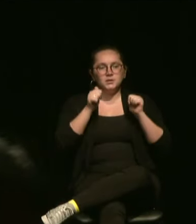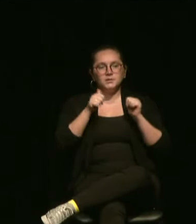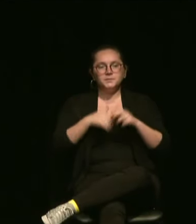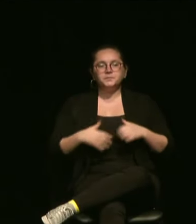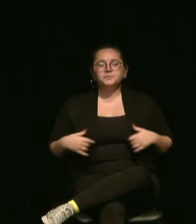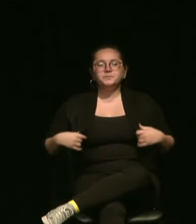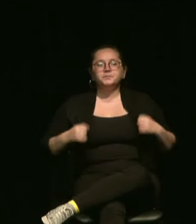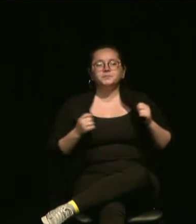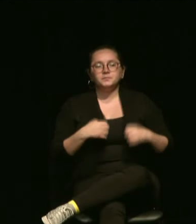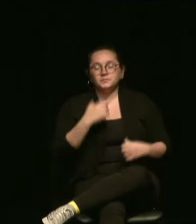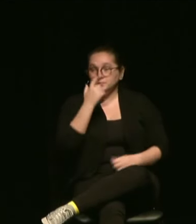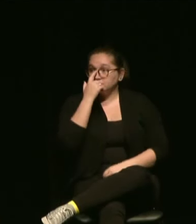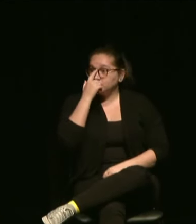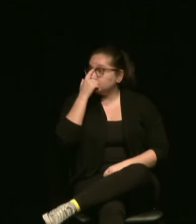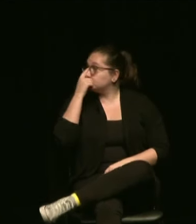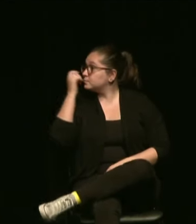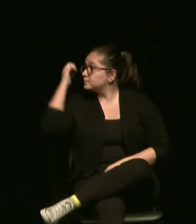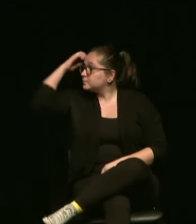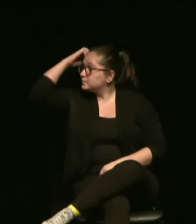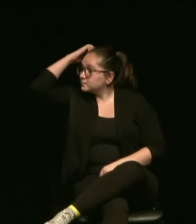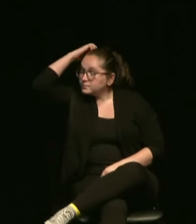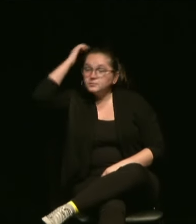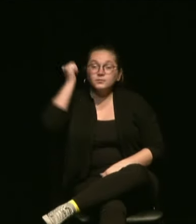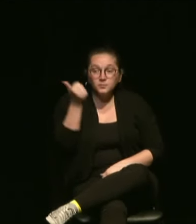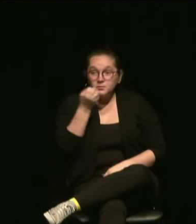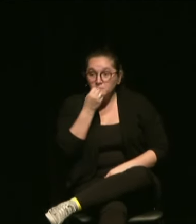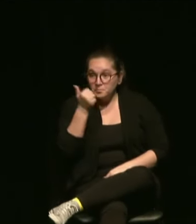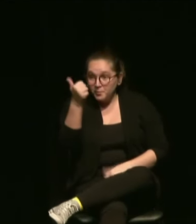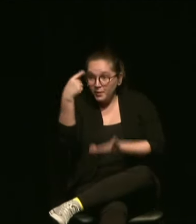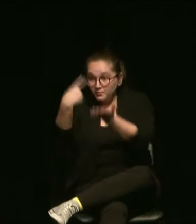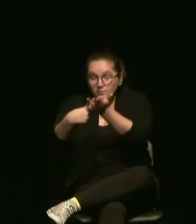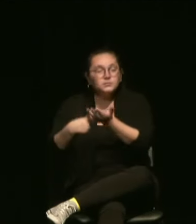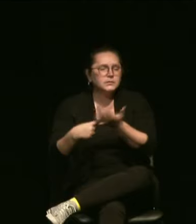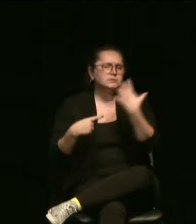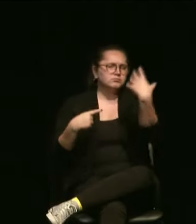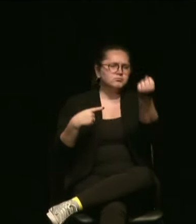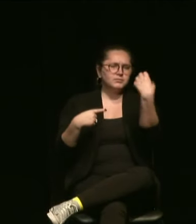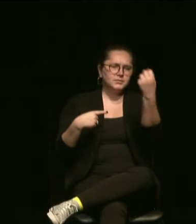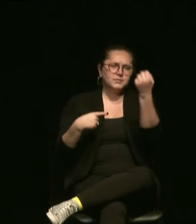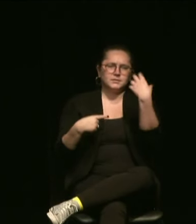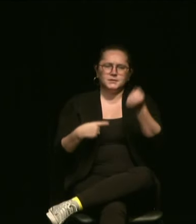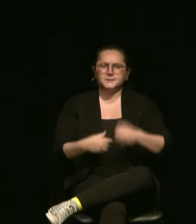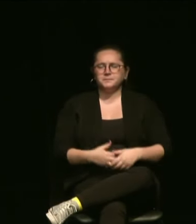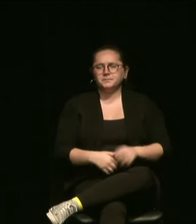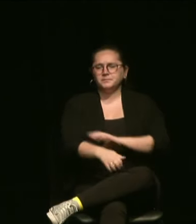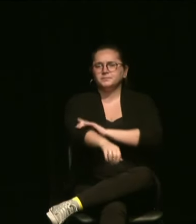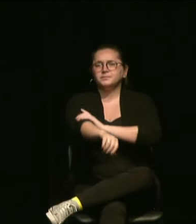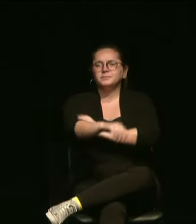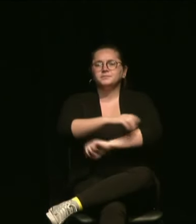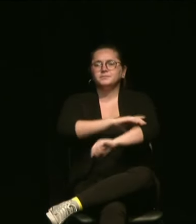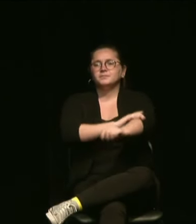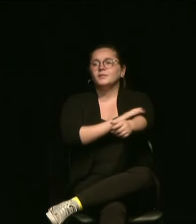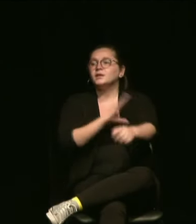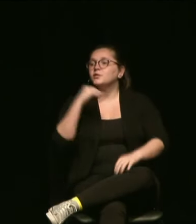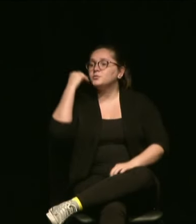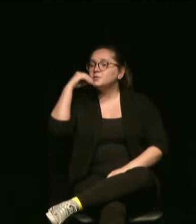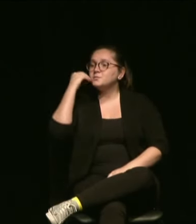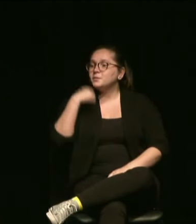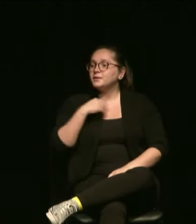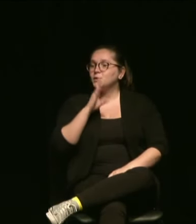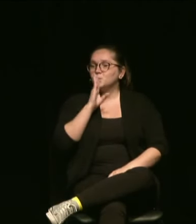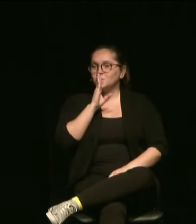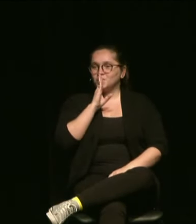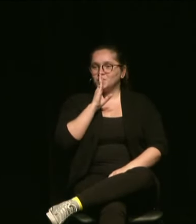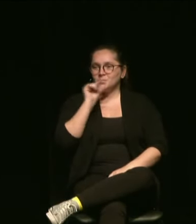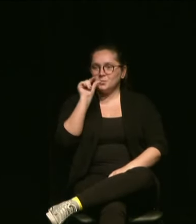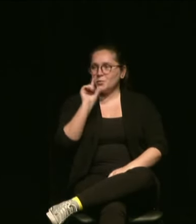recado. Tudo bem? Tudo bem para você, João? Assim. Claro, claro, claro. Então, vamos experimentar o silêncio agora um